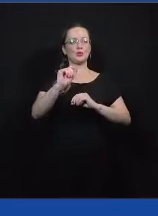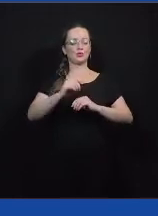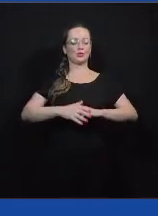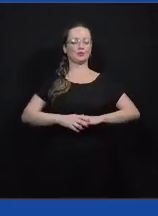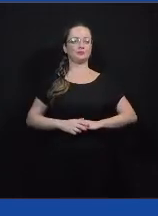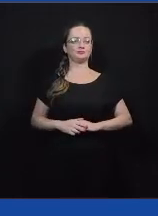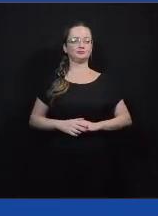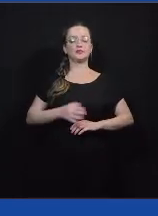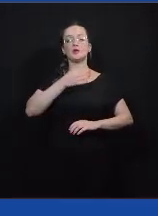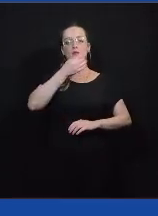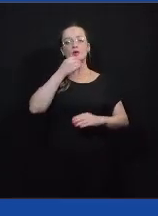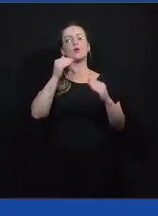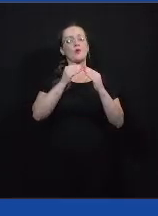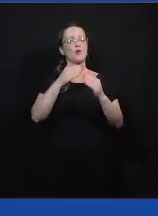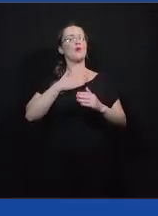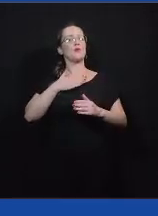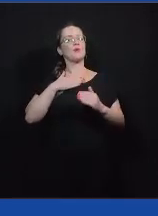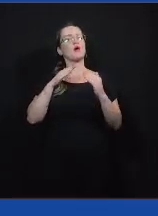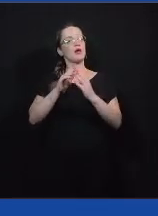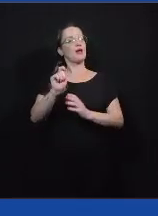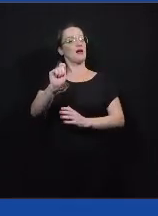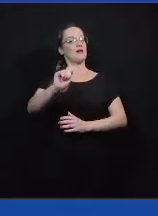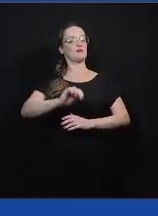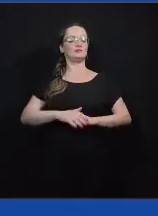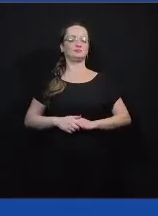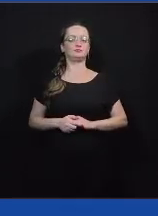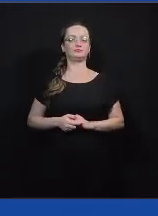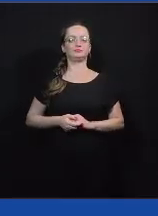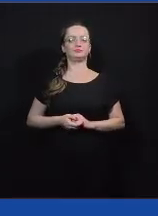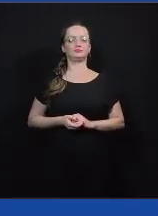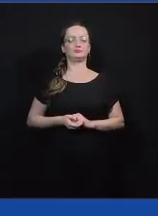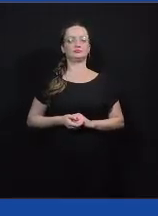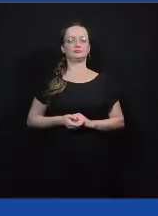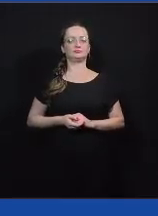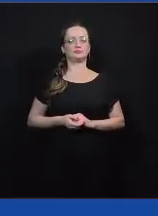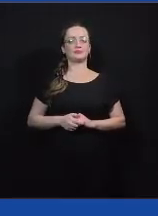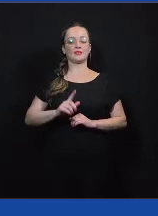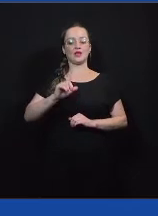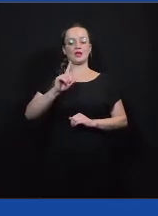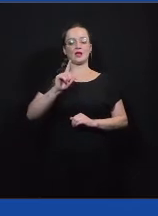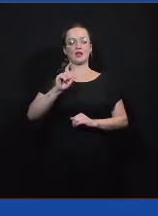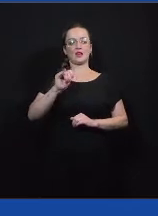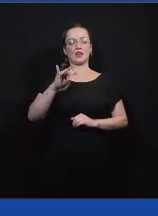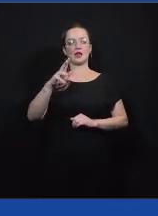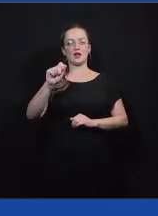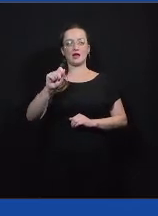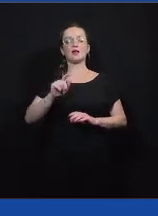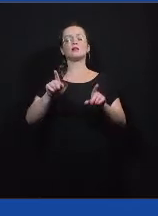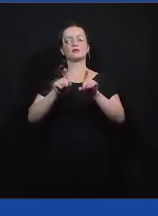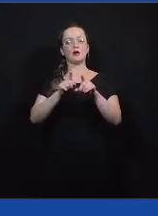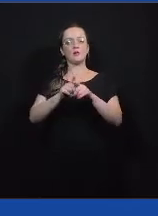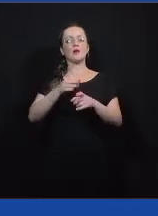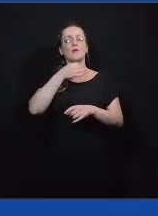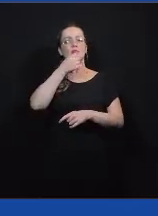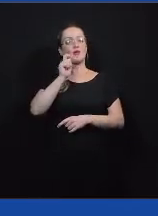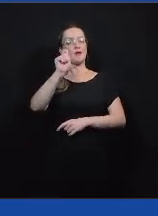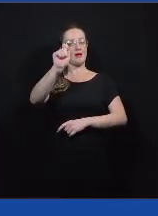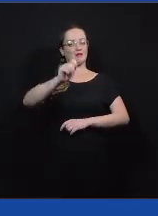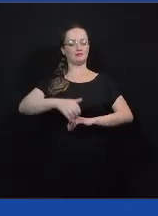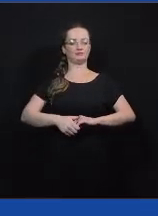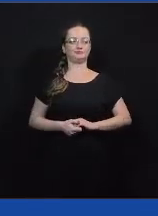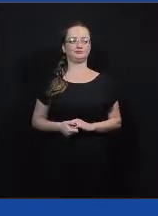também concorda comigo aí que na e a Laila bélicos também quer lá hein Tá